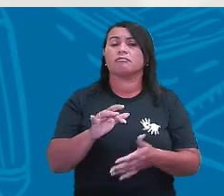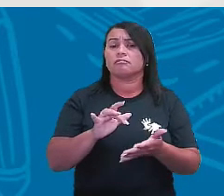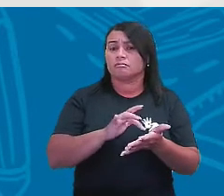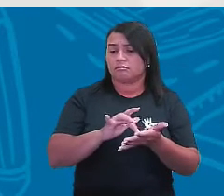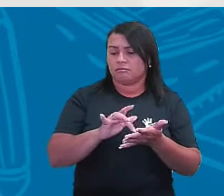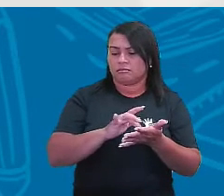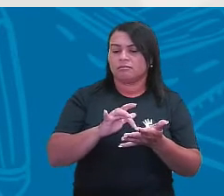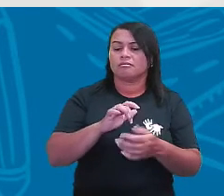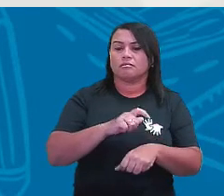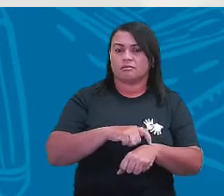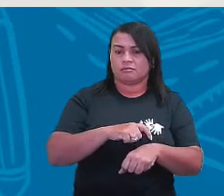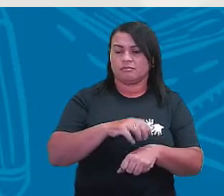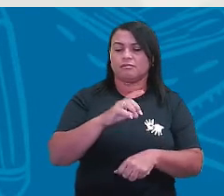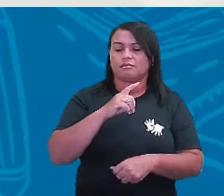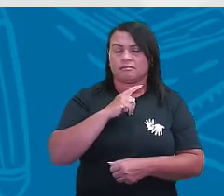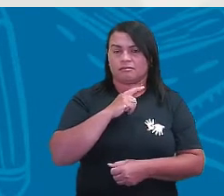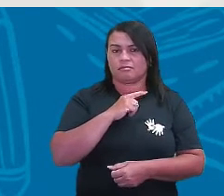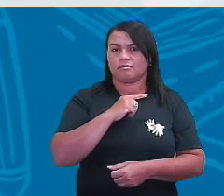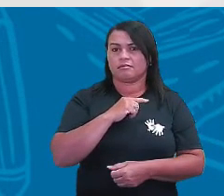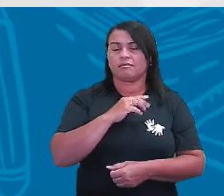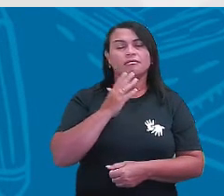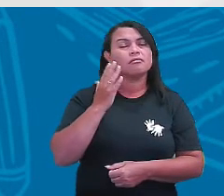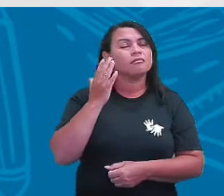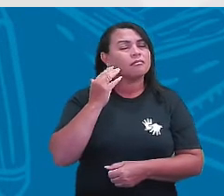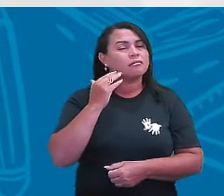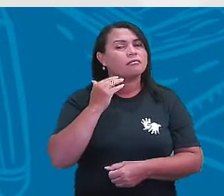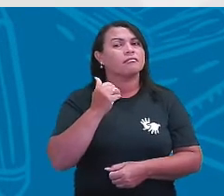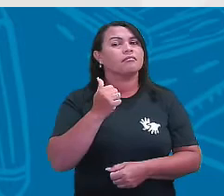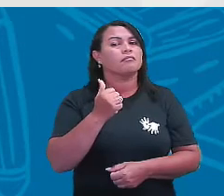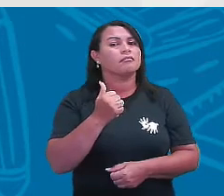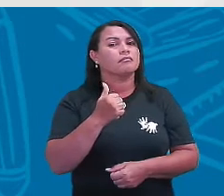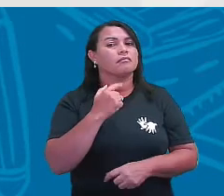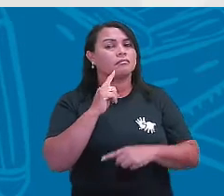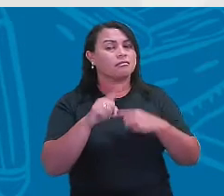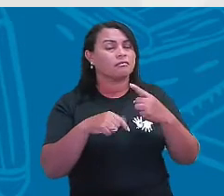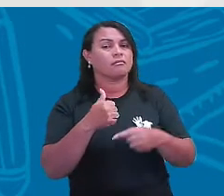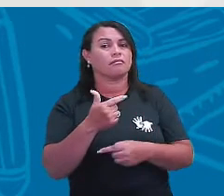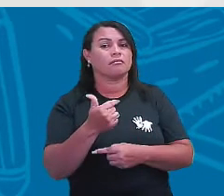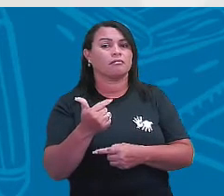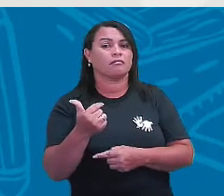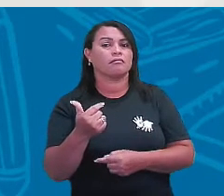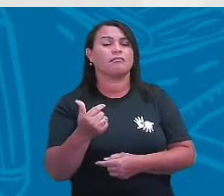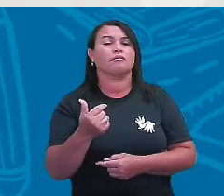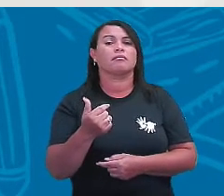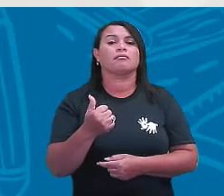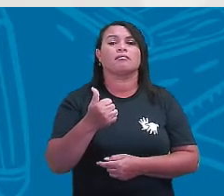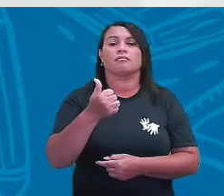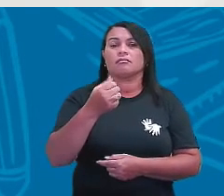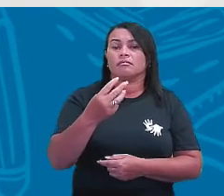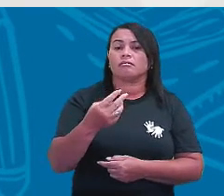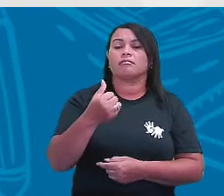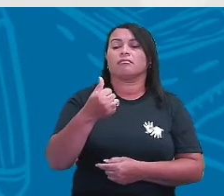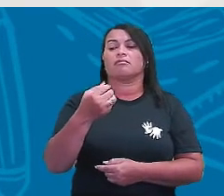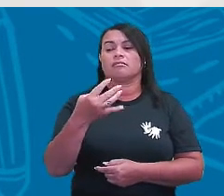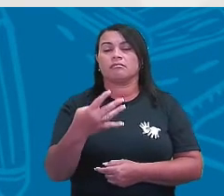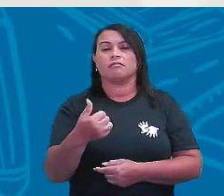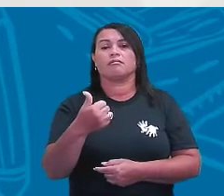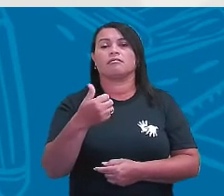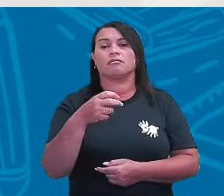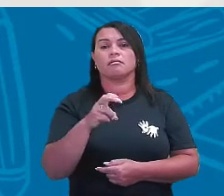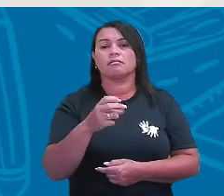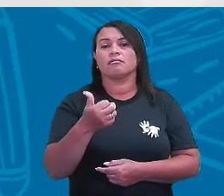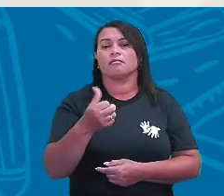tudo bem. Eu sei que depois do 12, ele vai continuar. 13, 14,